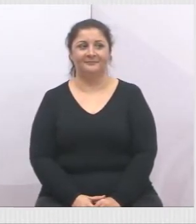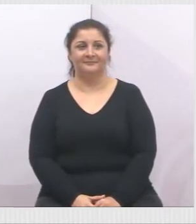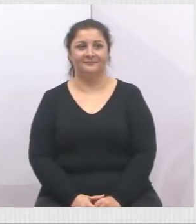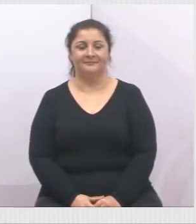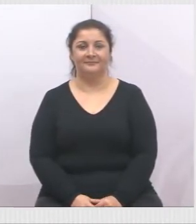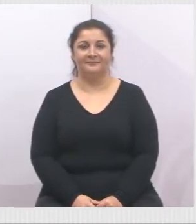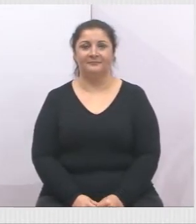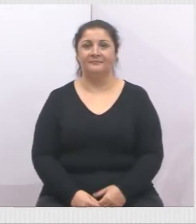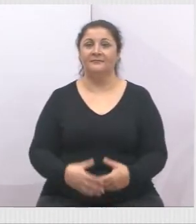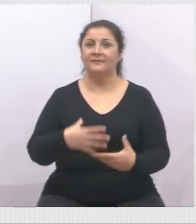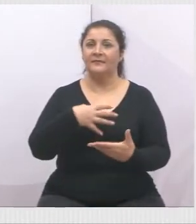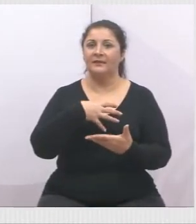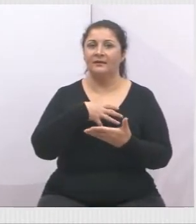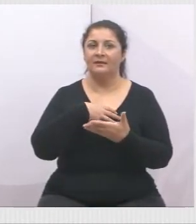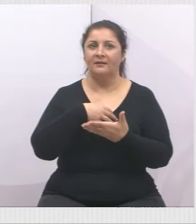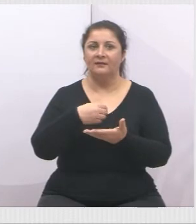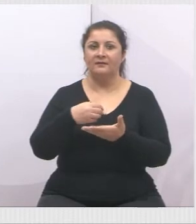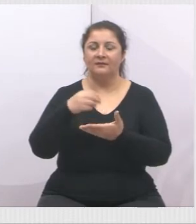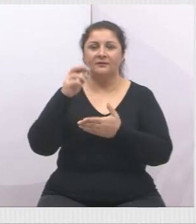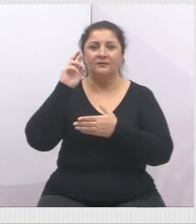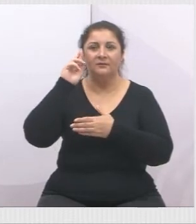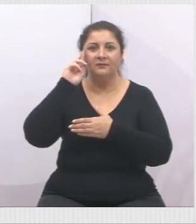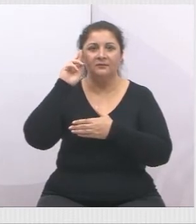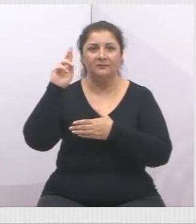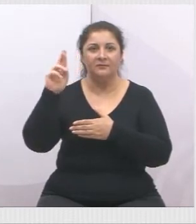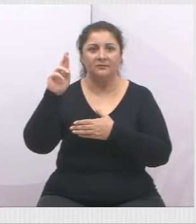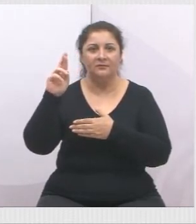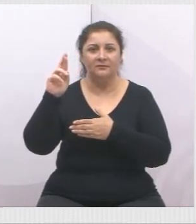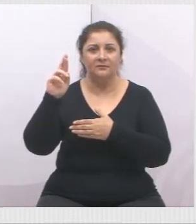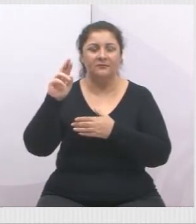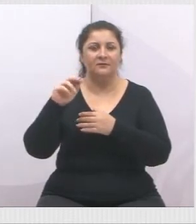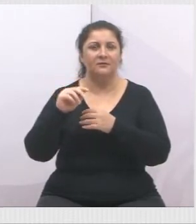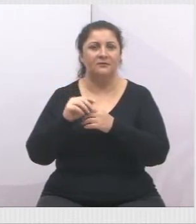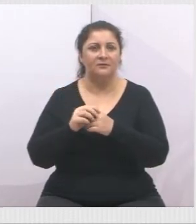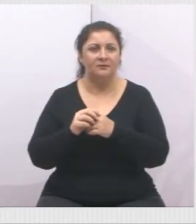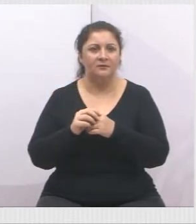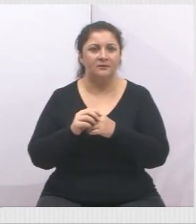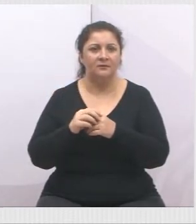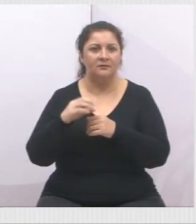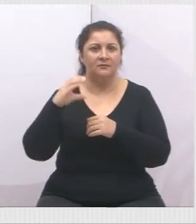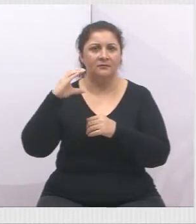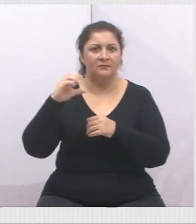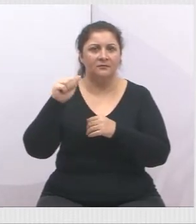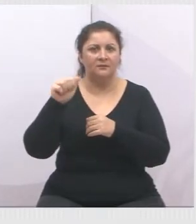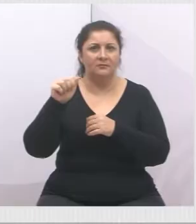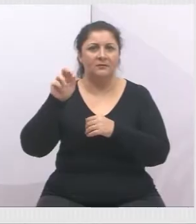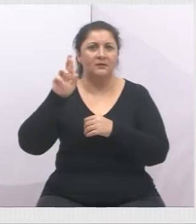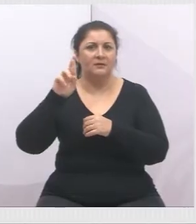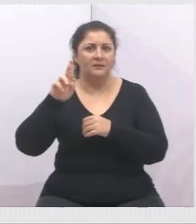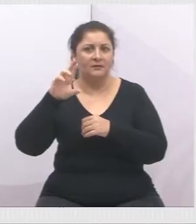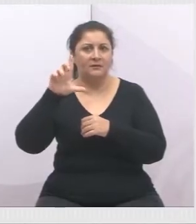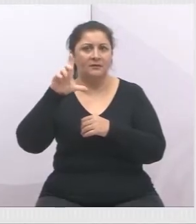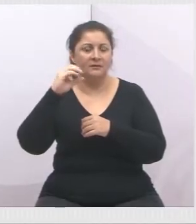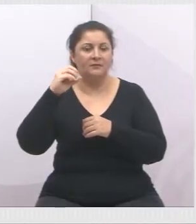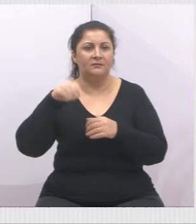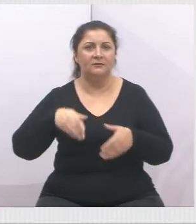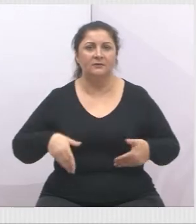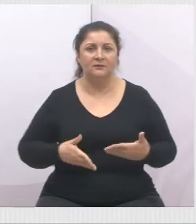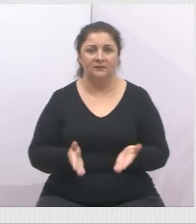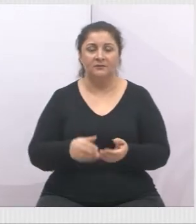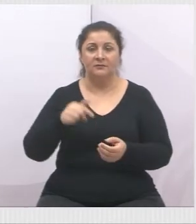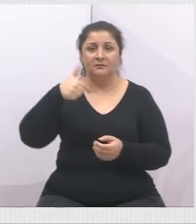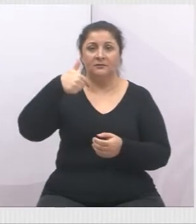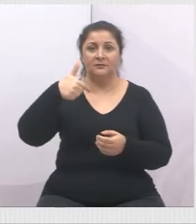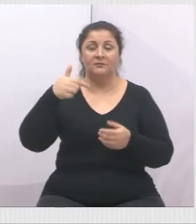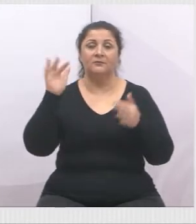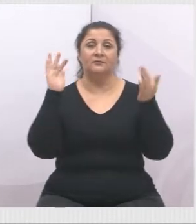Filho da senhora Bolívar e do senhor Virgílio Cardarelli, Carlos Frederico Cardarelli nasceu em Jacareí em 7 de fevereiro